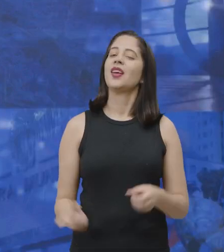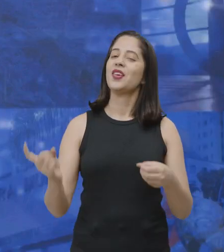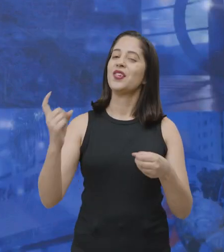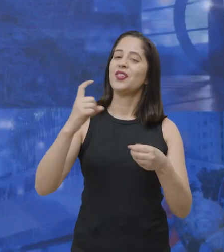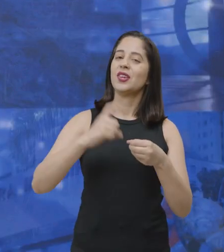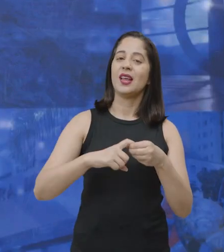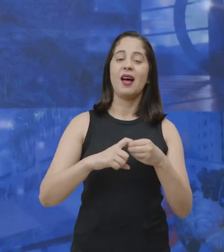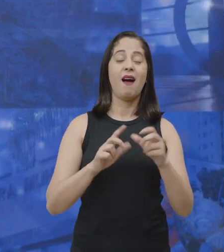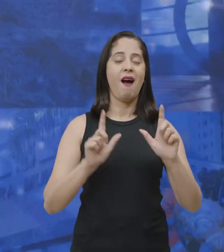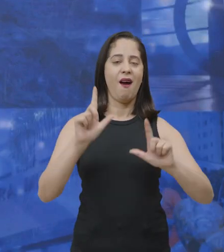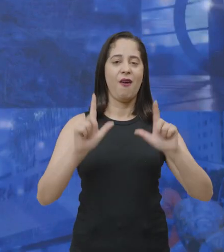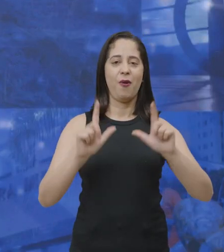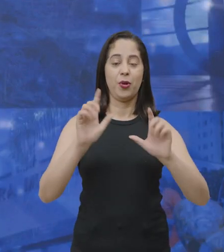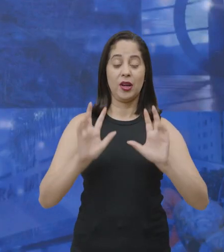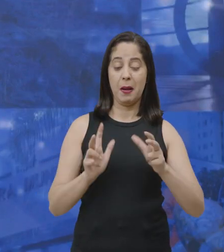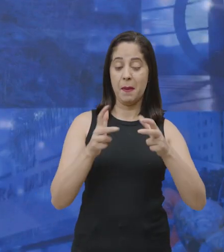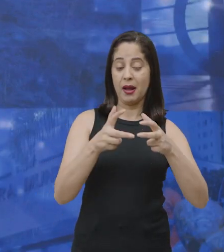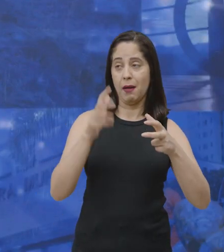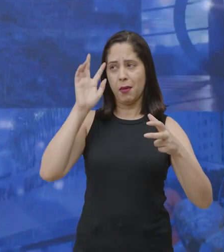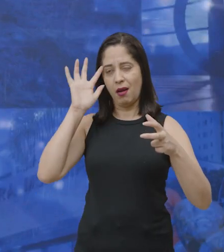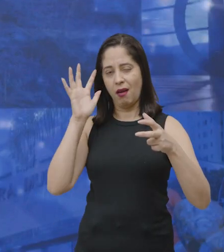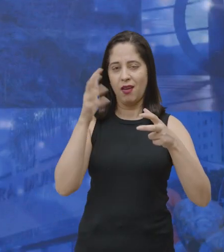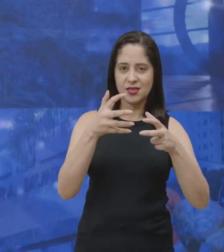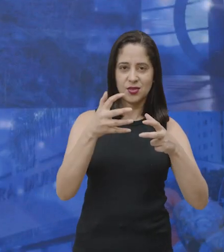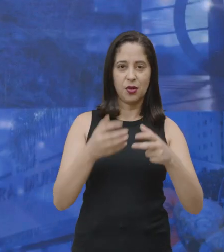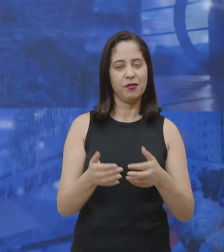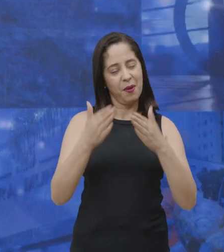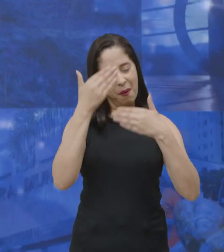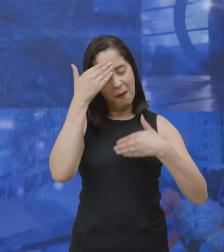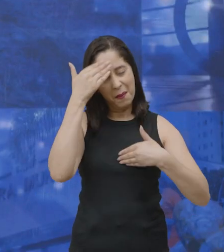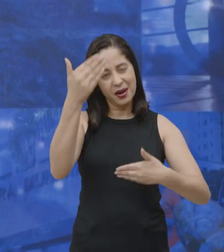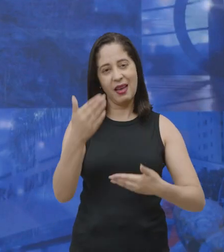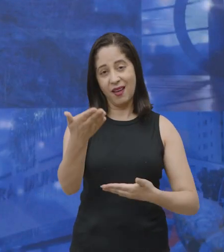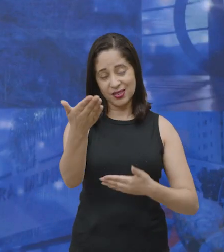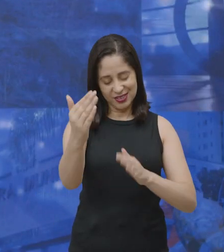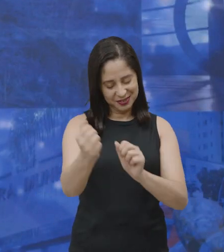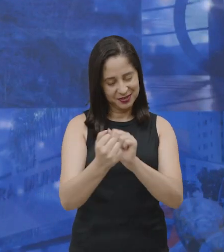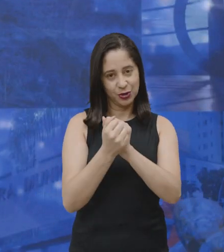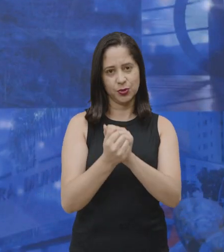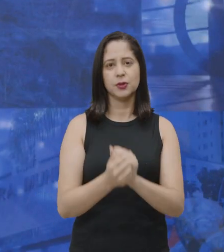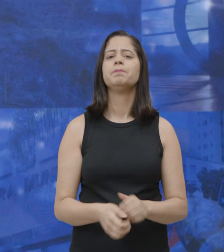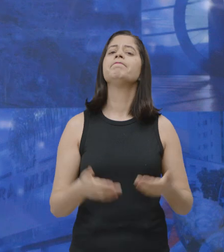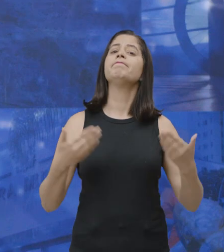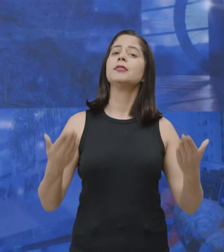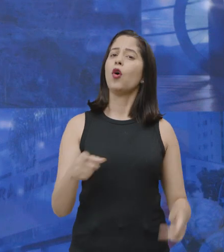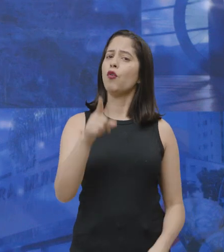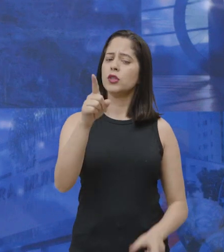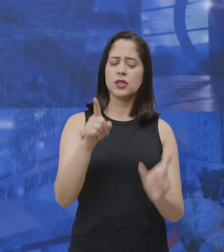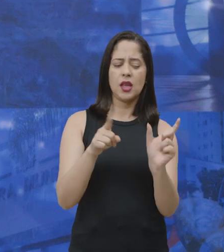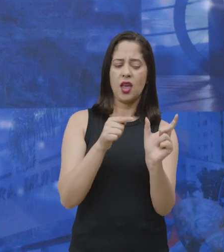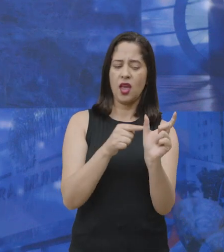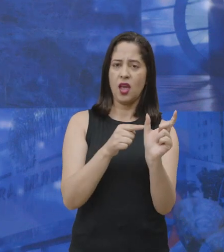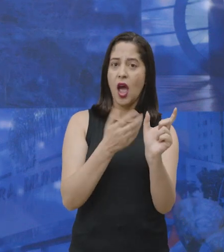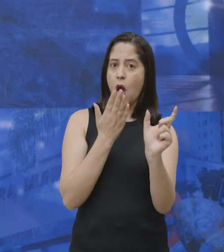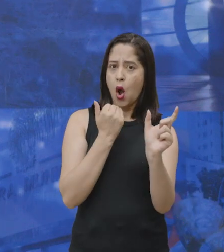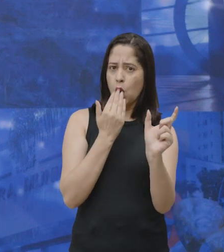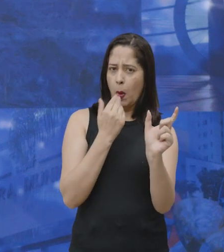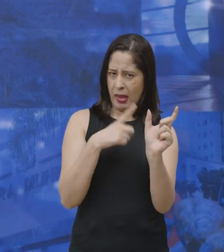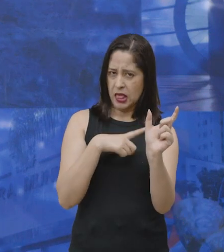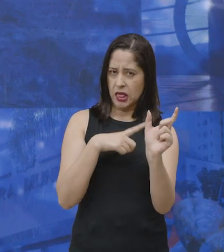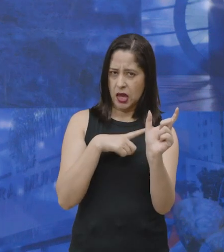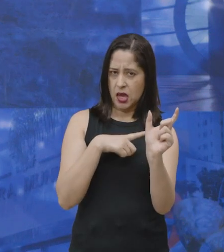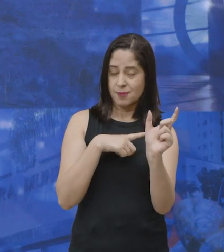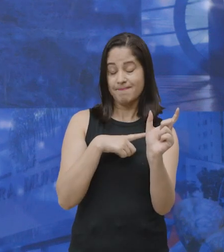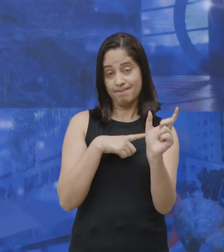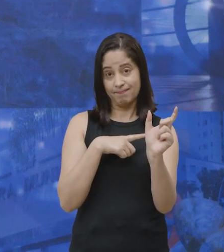Estou de volta com Ação Parlamentar. Obrigado pela sua companhia. E olha só, você recebe o Vale Refeição ou o